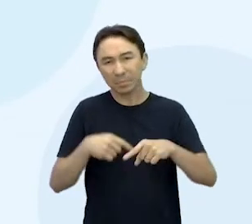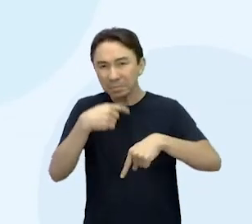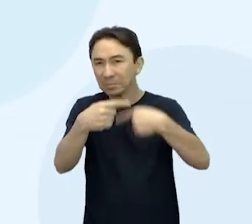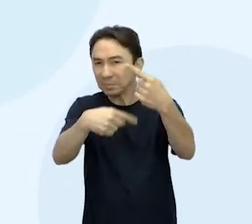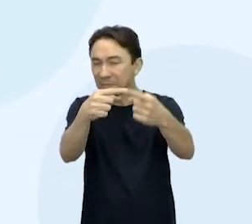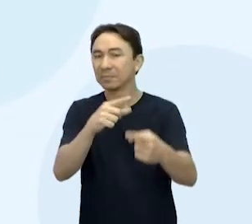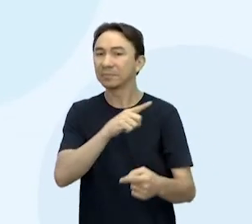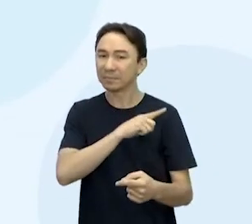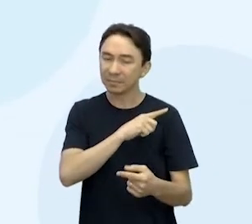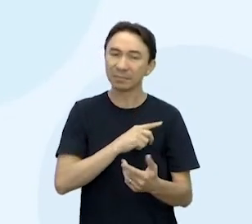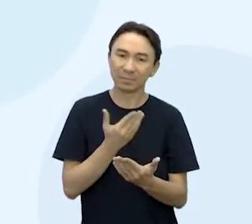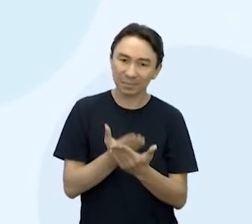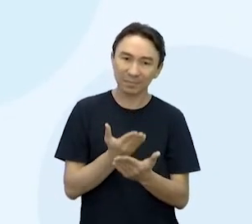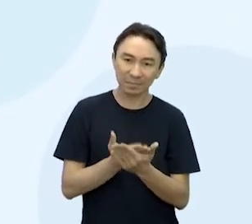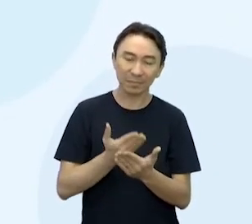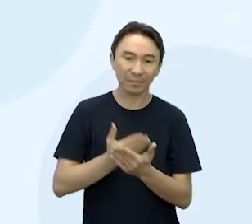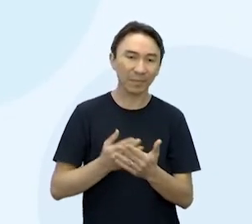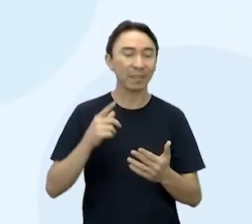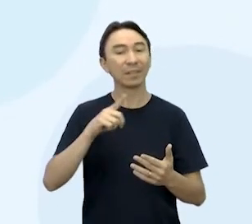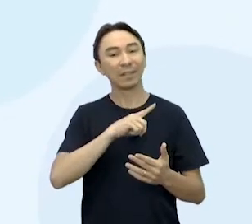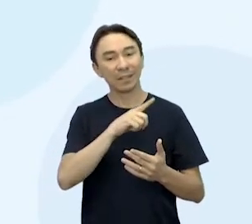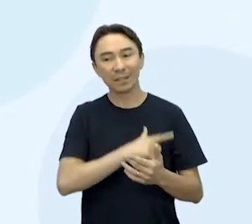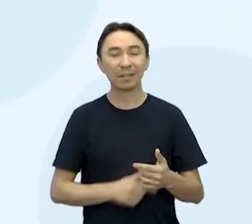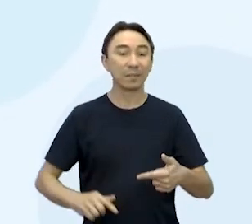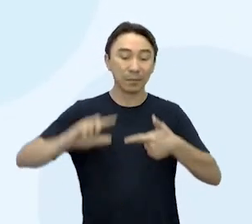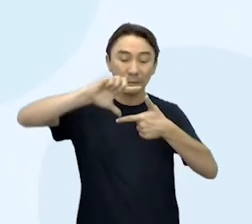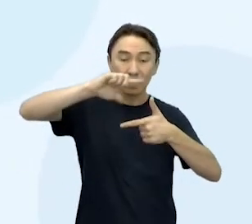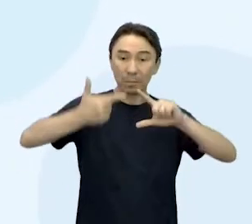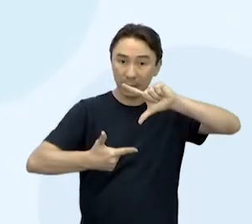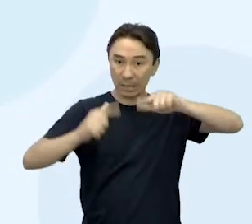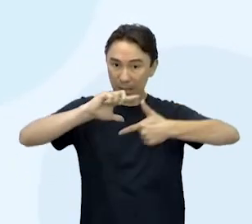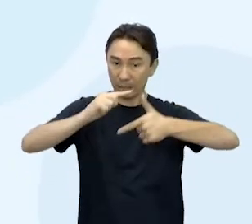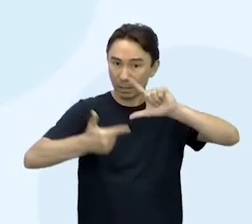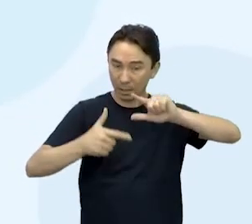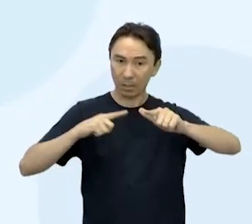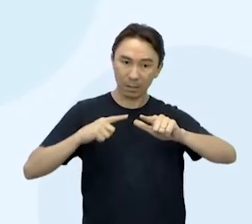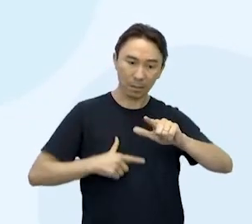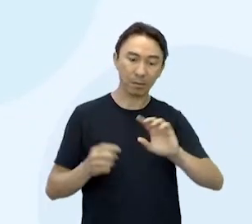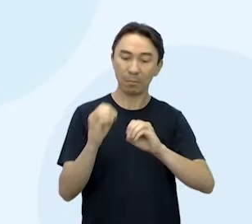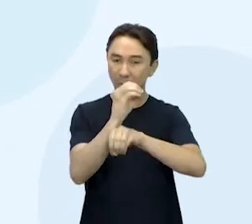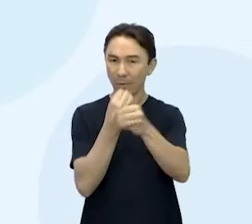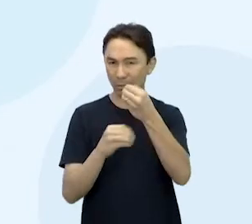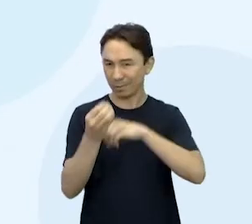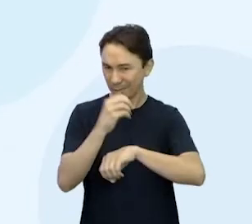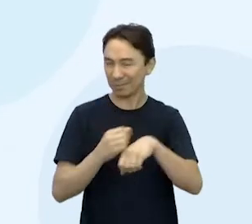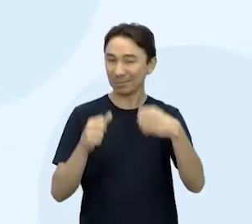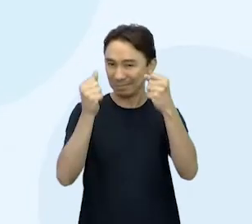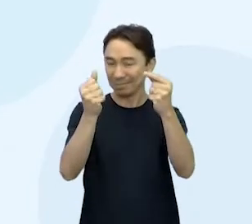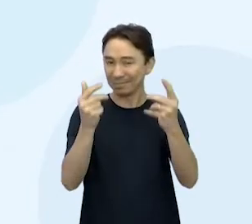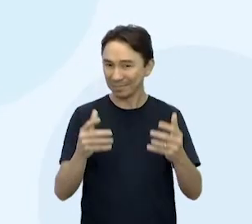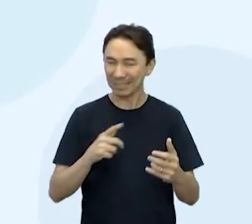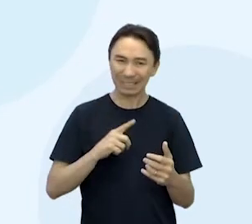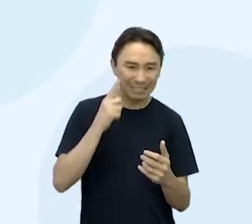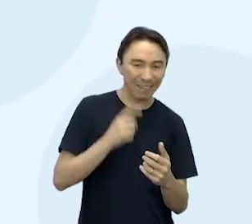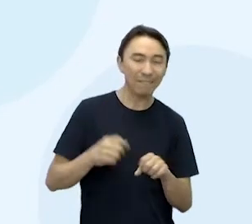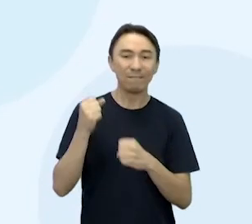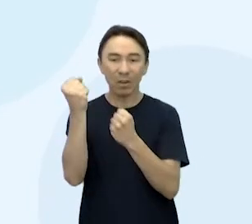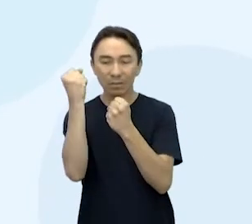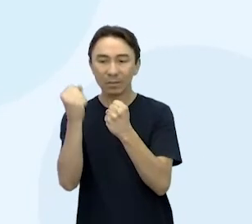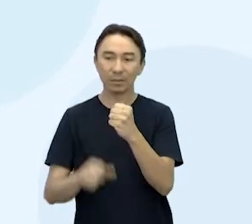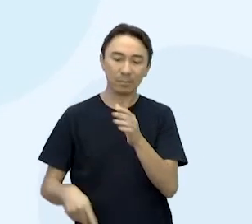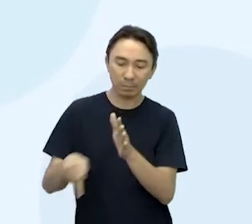falar sobre geometria molecular e eu vou explicar um pouquinho depois, mais para frente, os tipos de forças entre as moléculas,